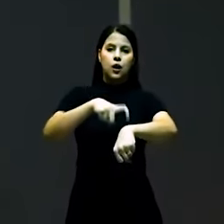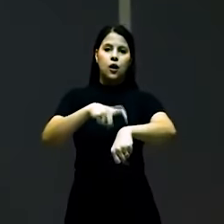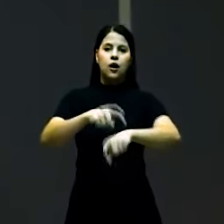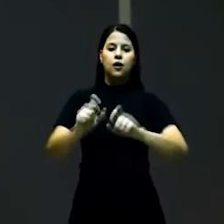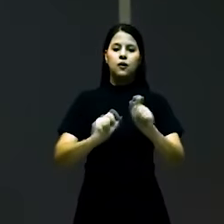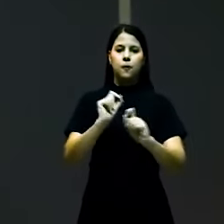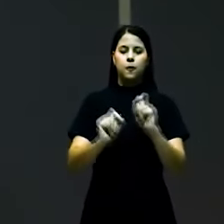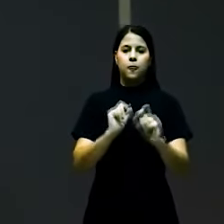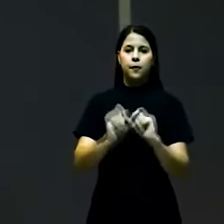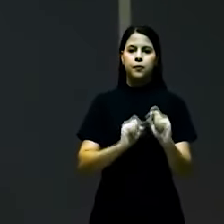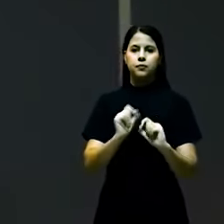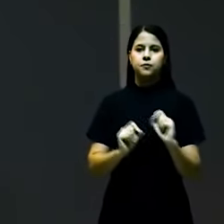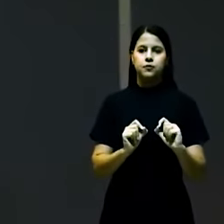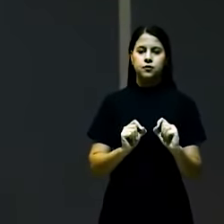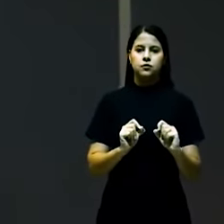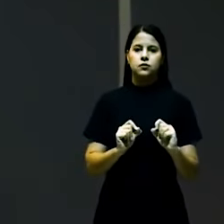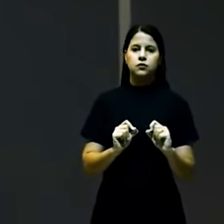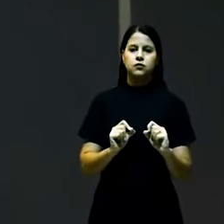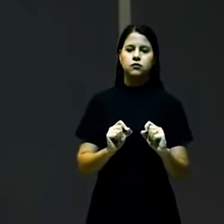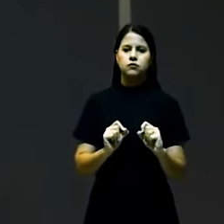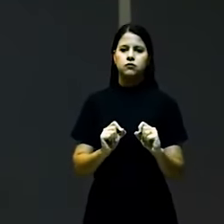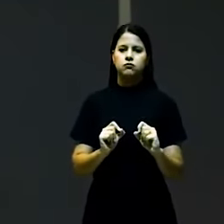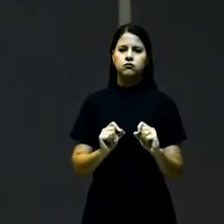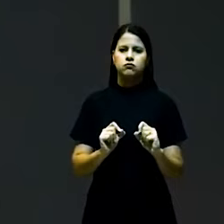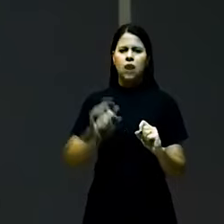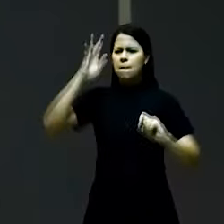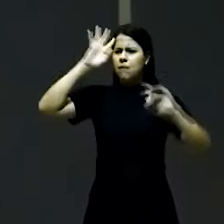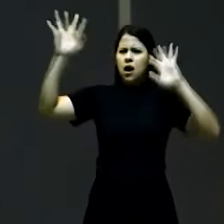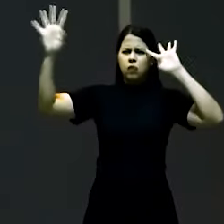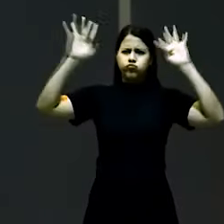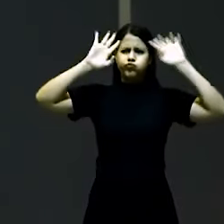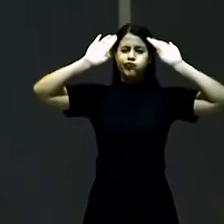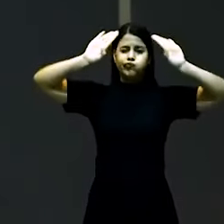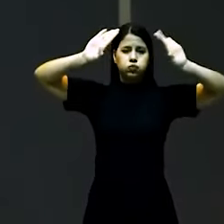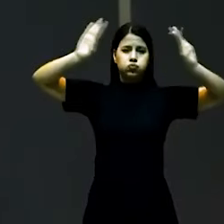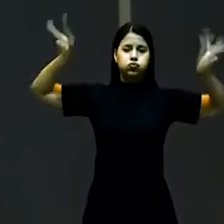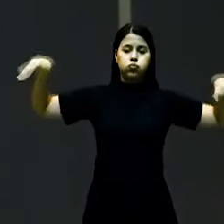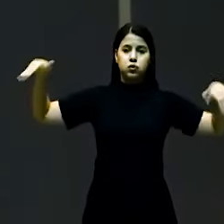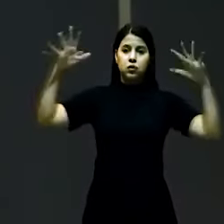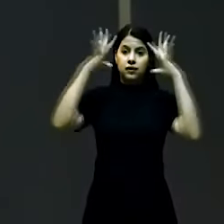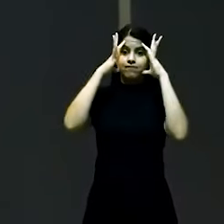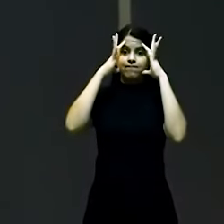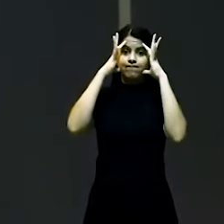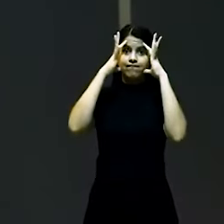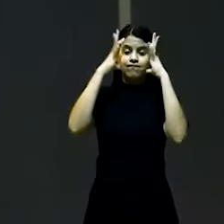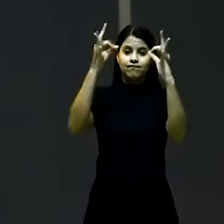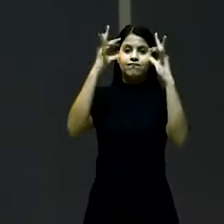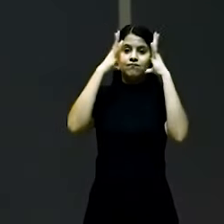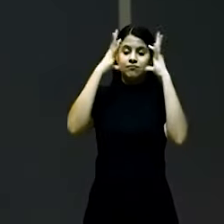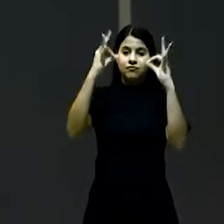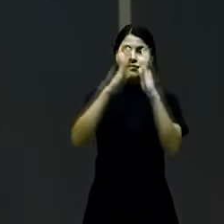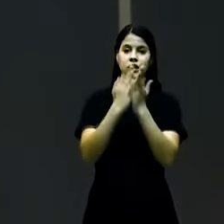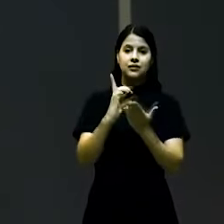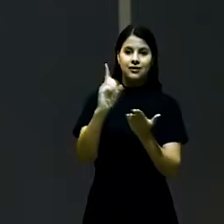gente se desligar, como o pastor aqui disse, pastor Basfor, e meditar num texto